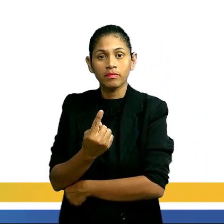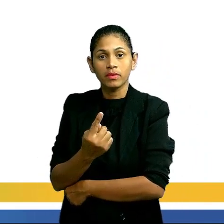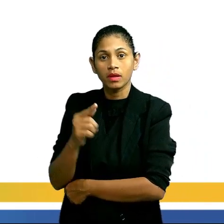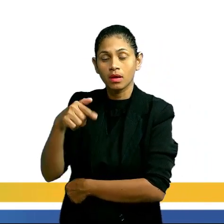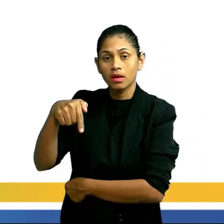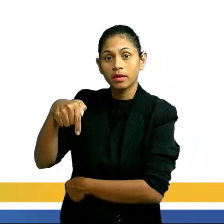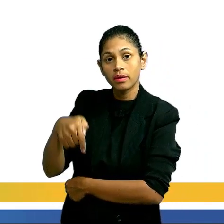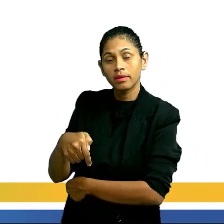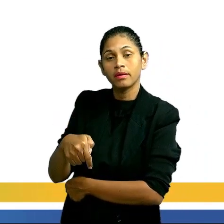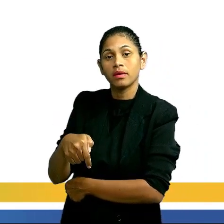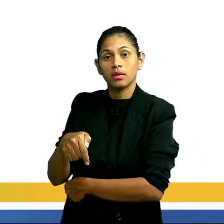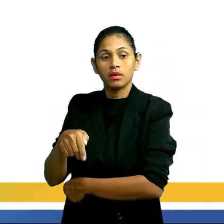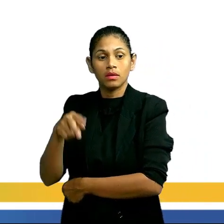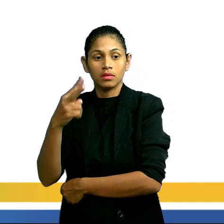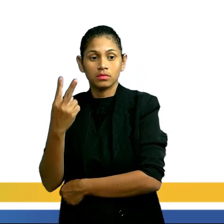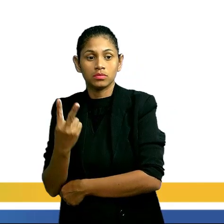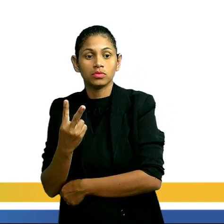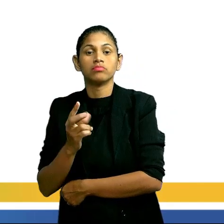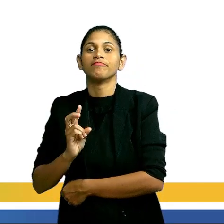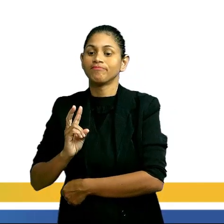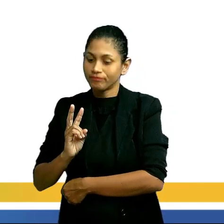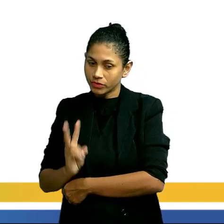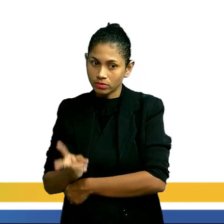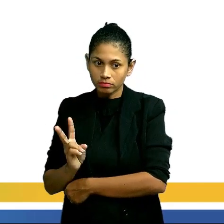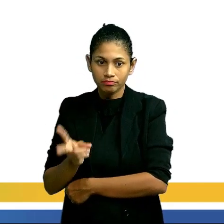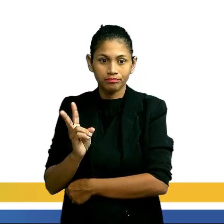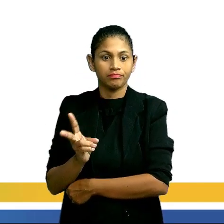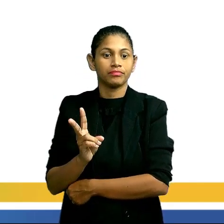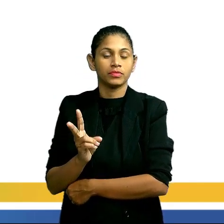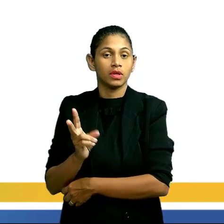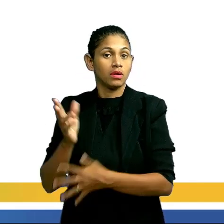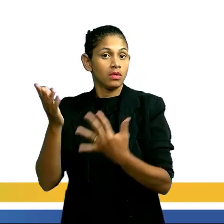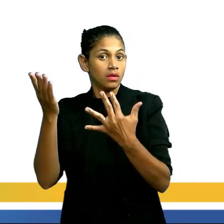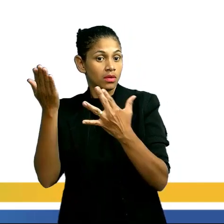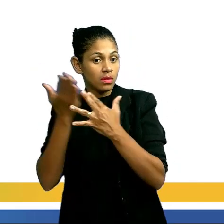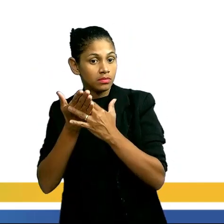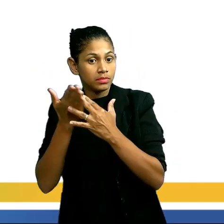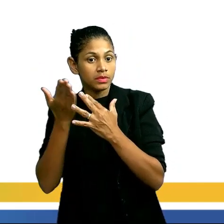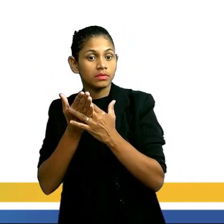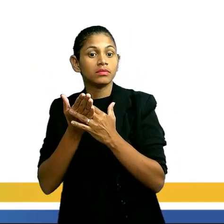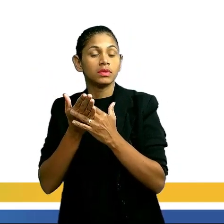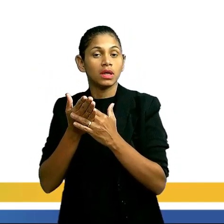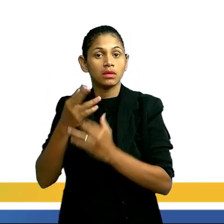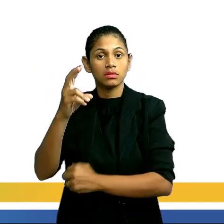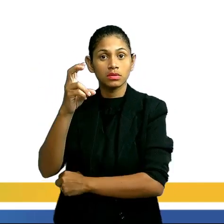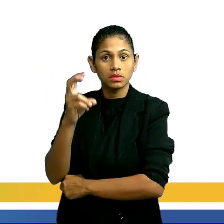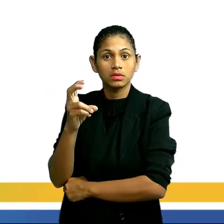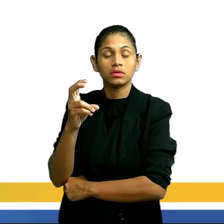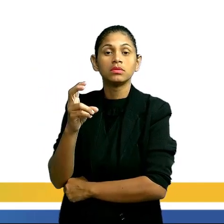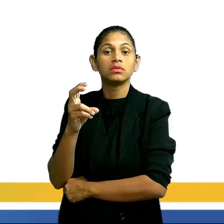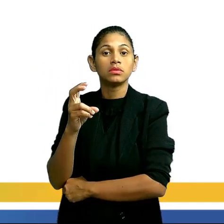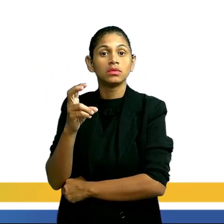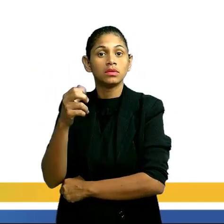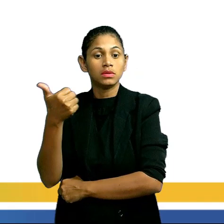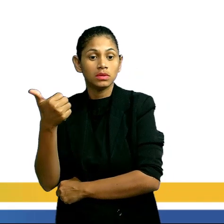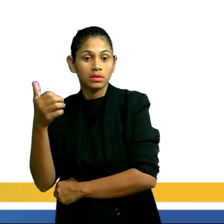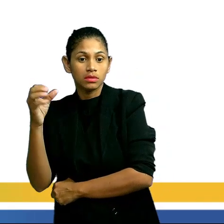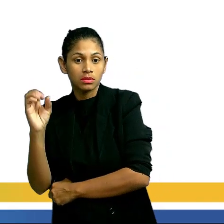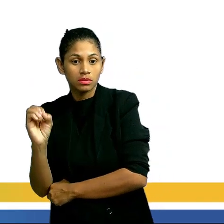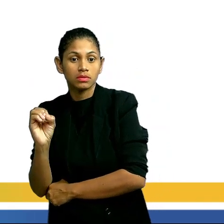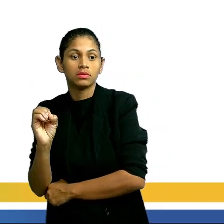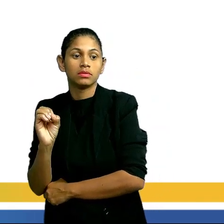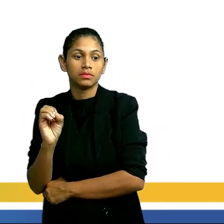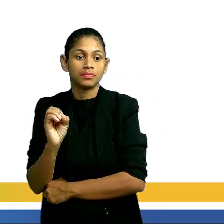só ocorre no intervalo 5, 10. Ou Q1 e Q2 são funções de primeiro grau